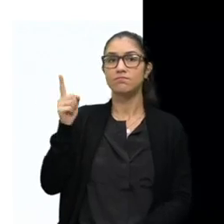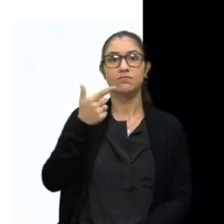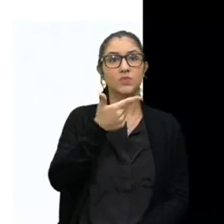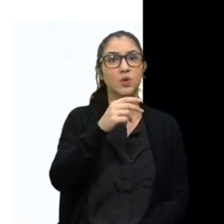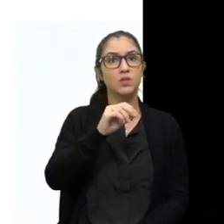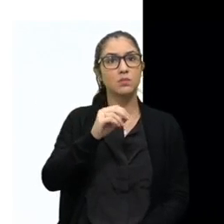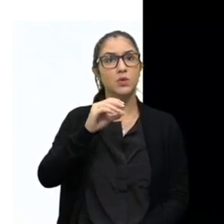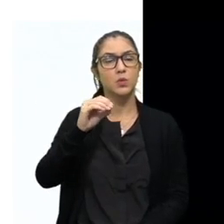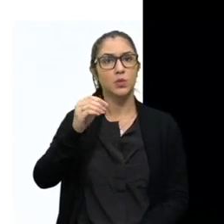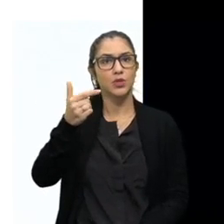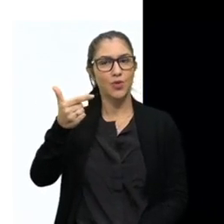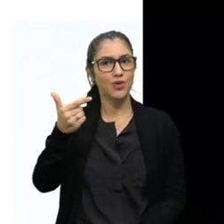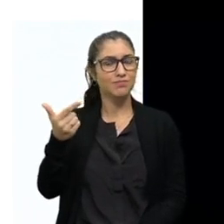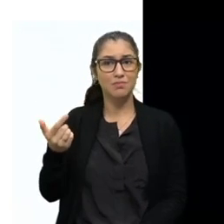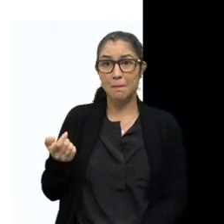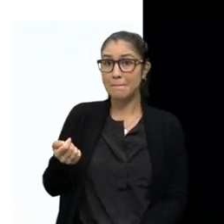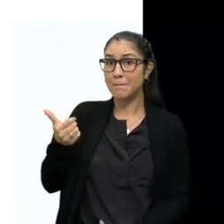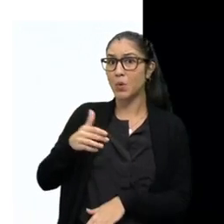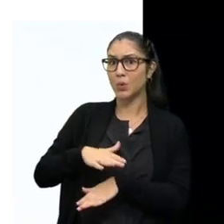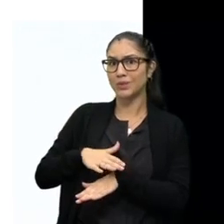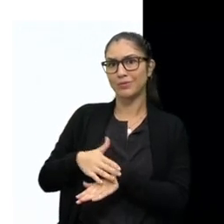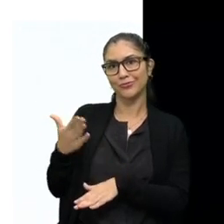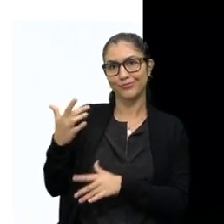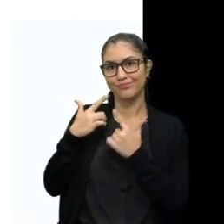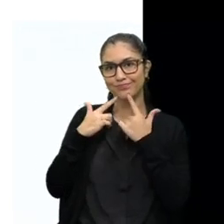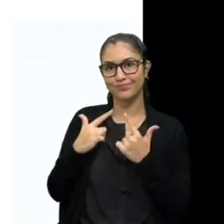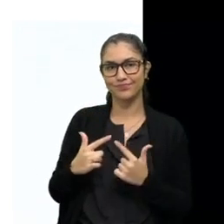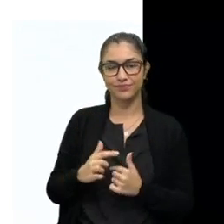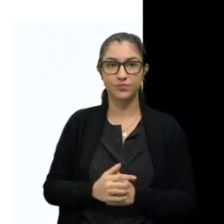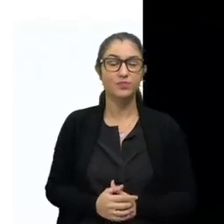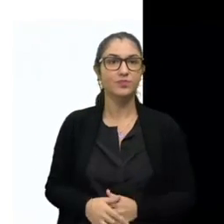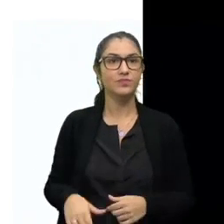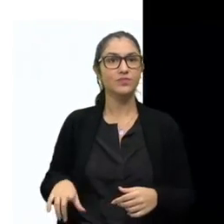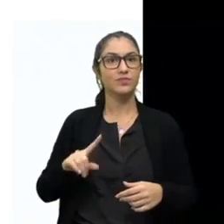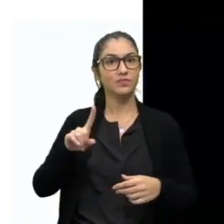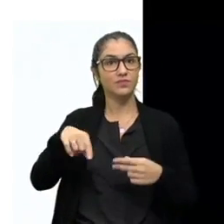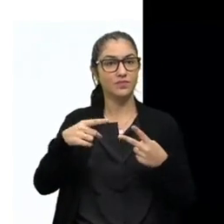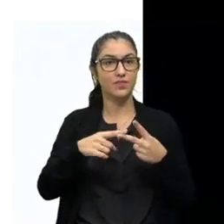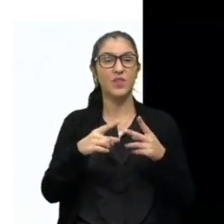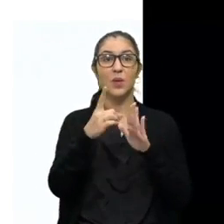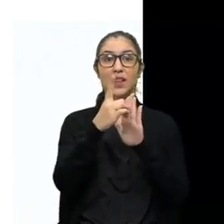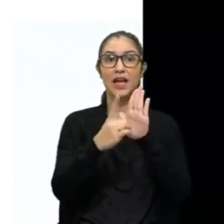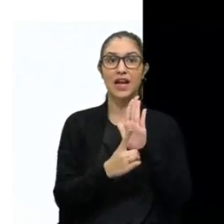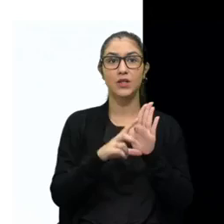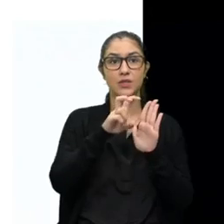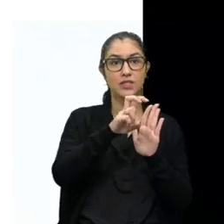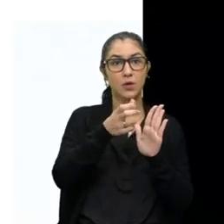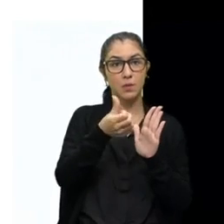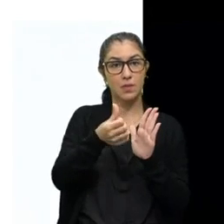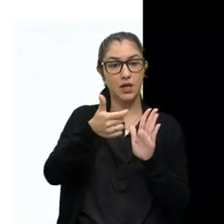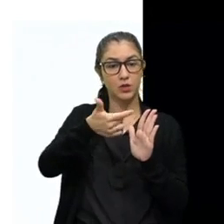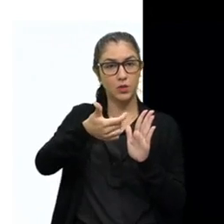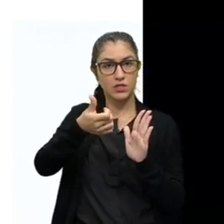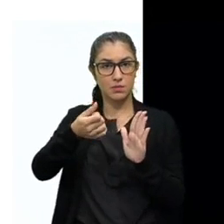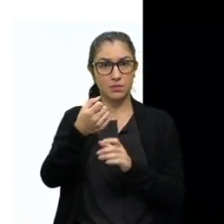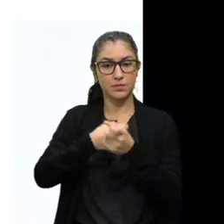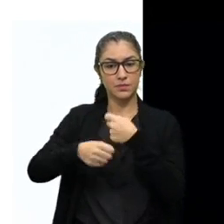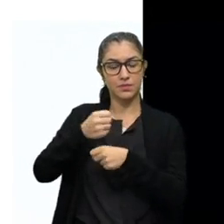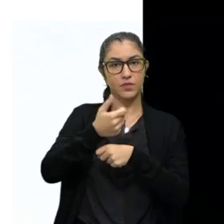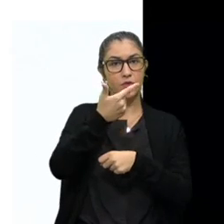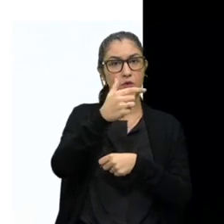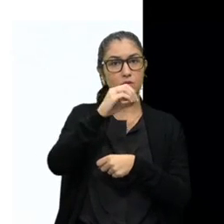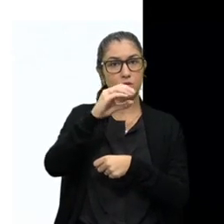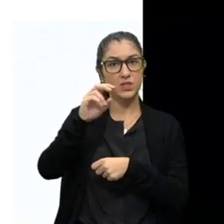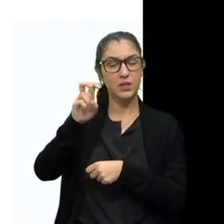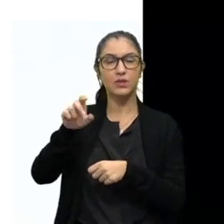2002. Olha que recente, né, para uma língua. Temos ainda o Decreto 5626 de 2005, que